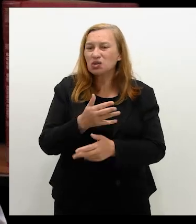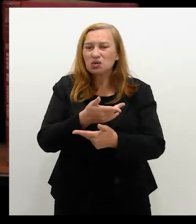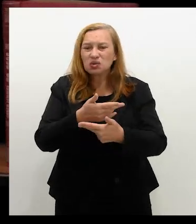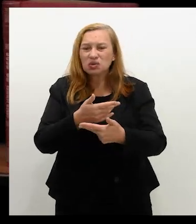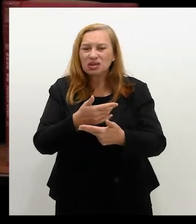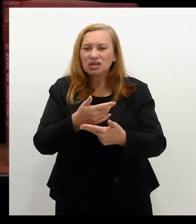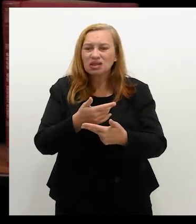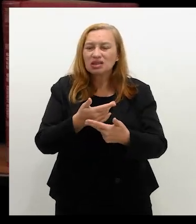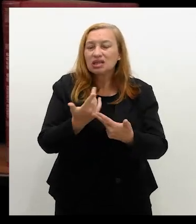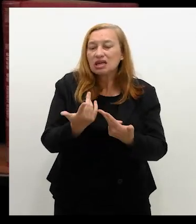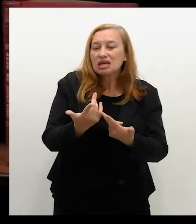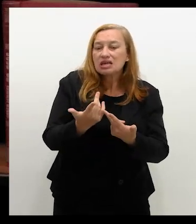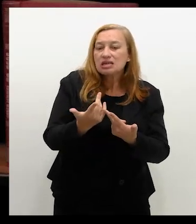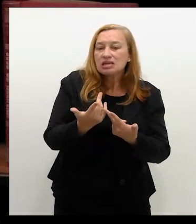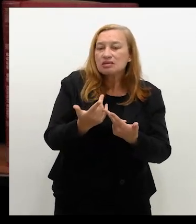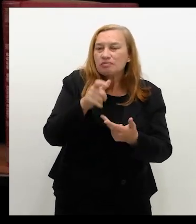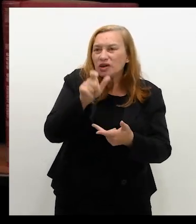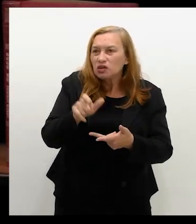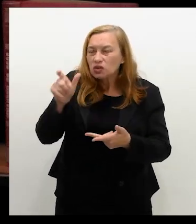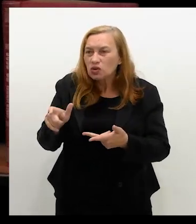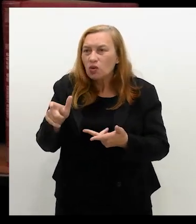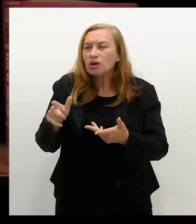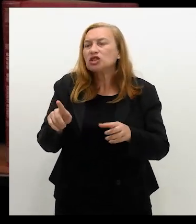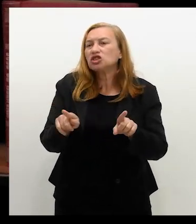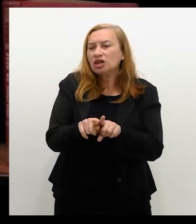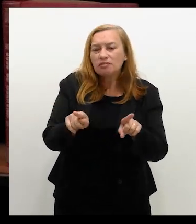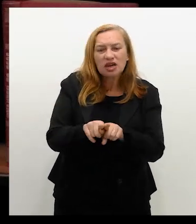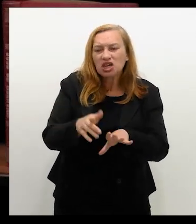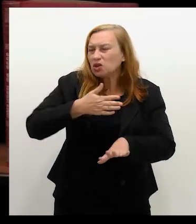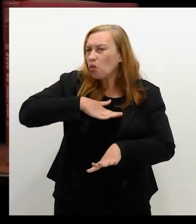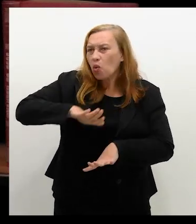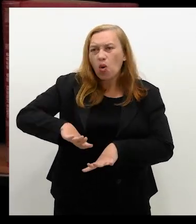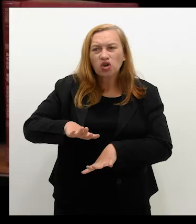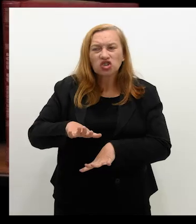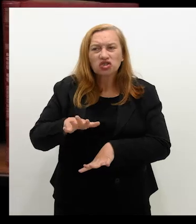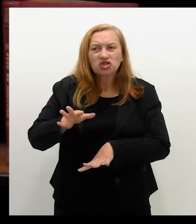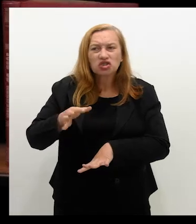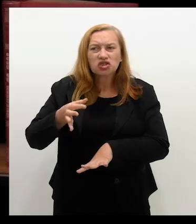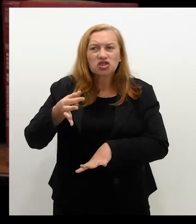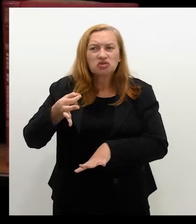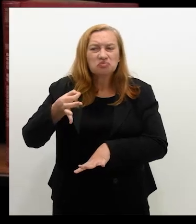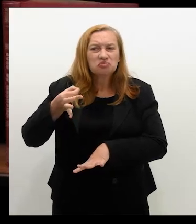hiperacusia. Pacientes que se sentem incomodados com barulhos que teoricamente seriam barulhos usuais.